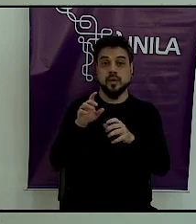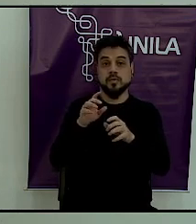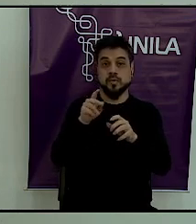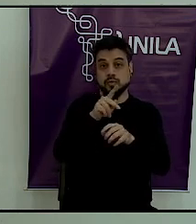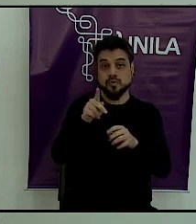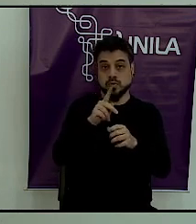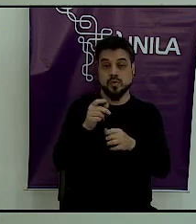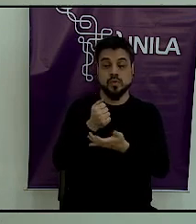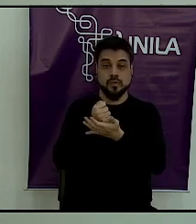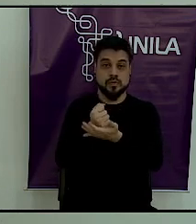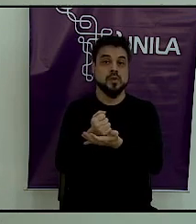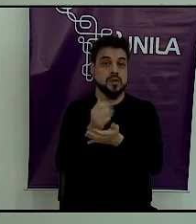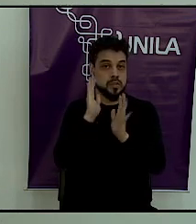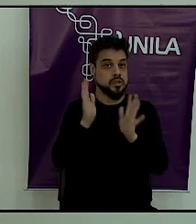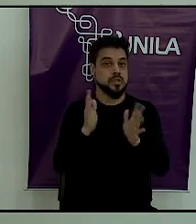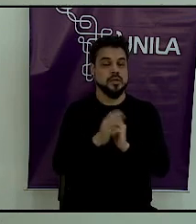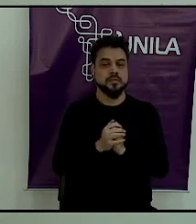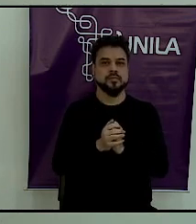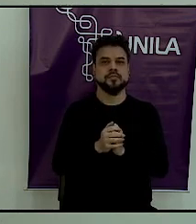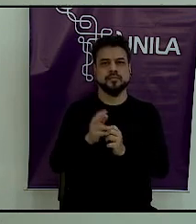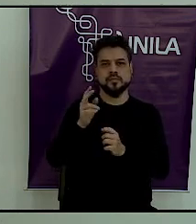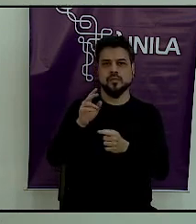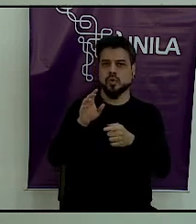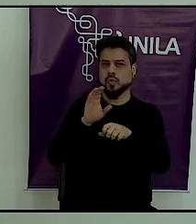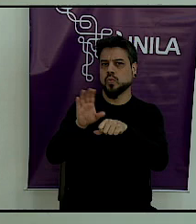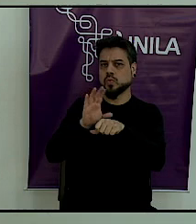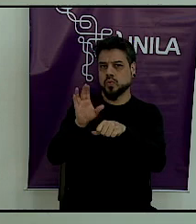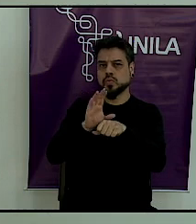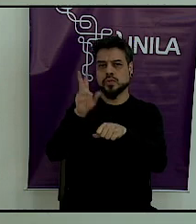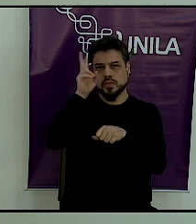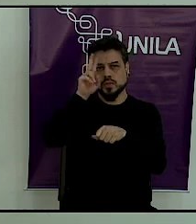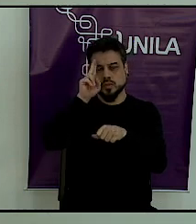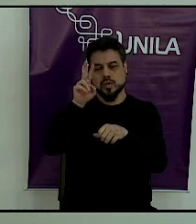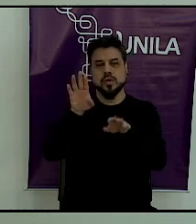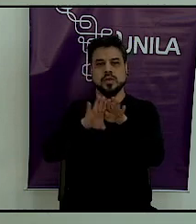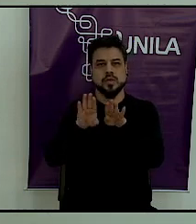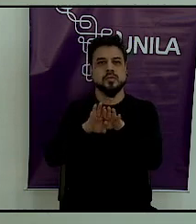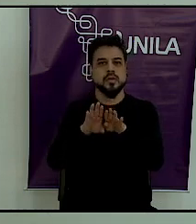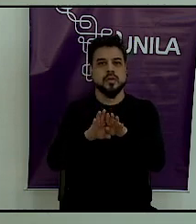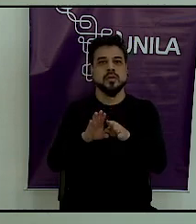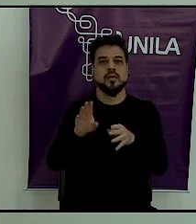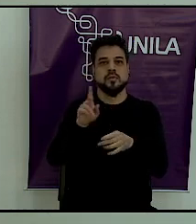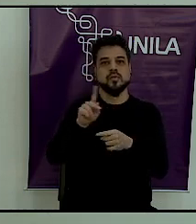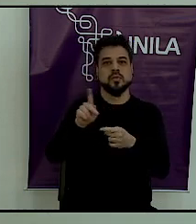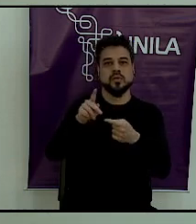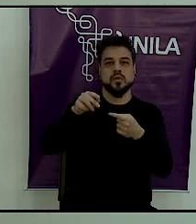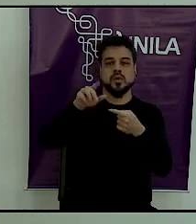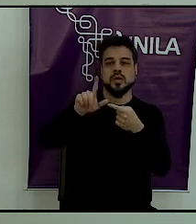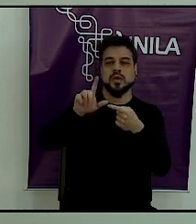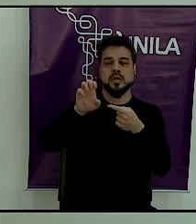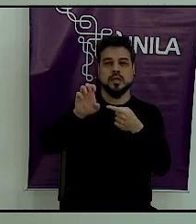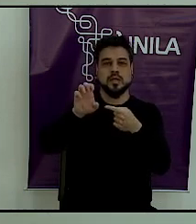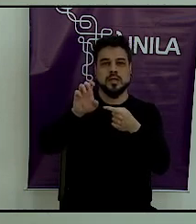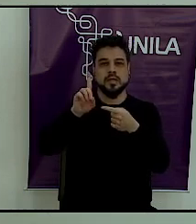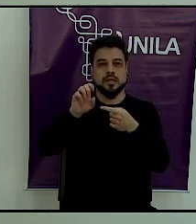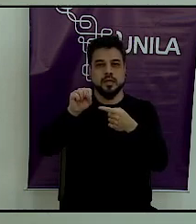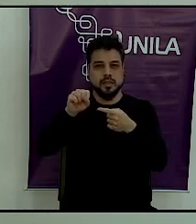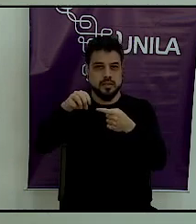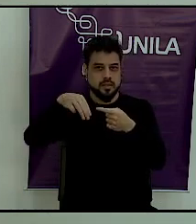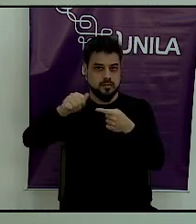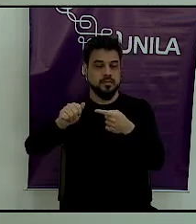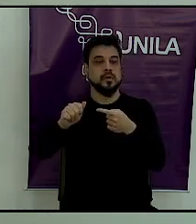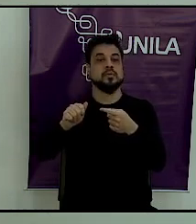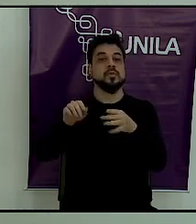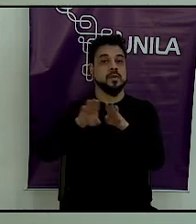É o caso da área de História, por exemplo, o professor Ledesma, que também é do